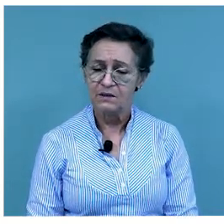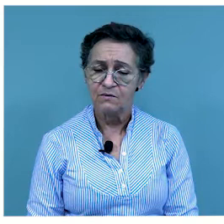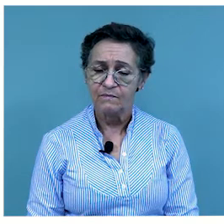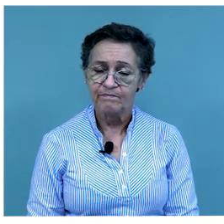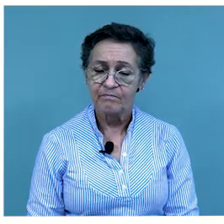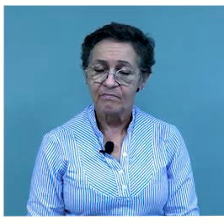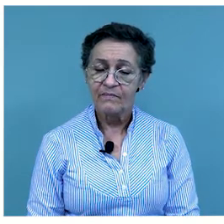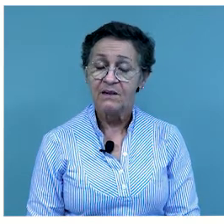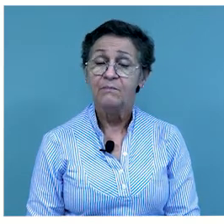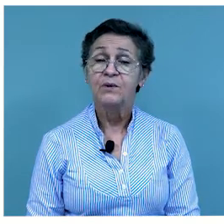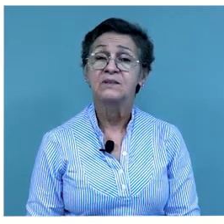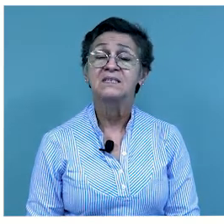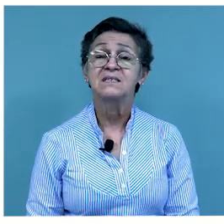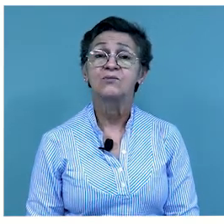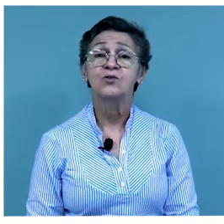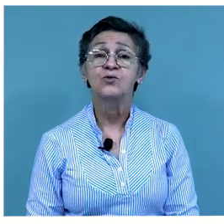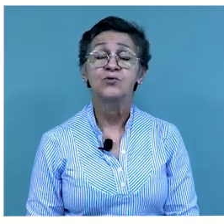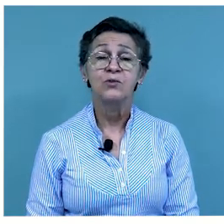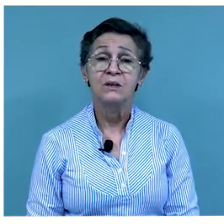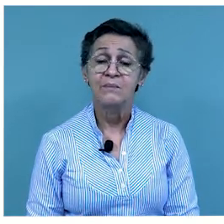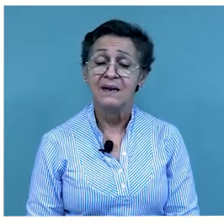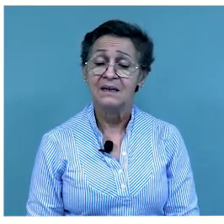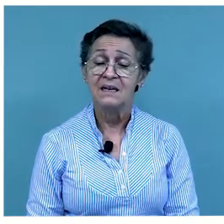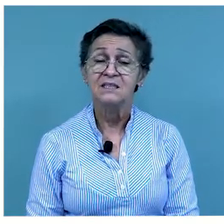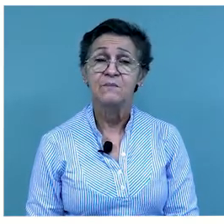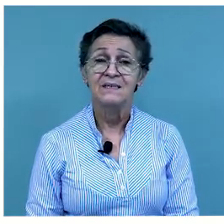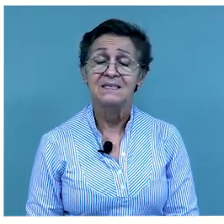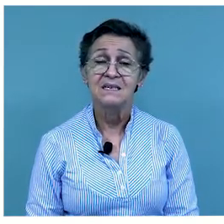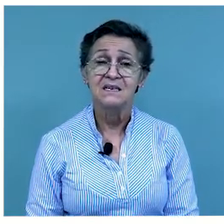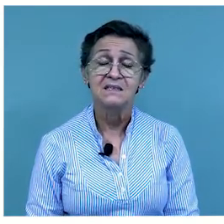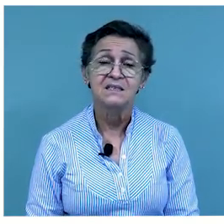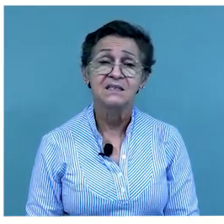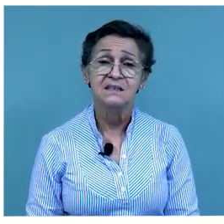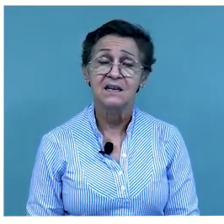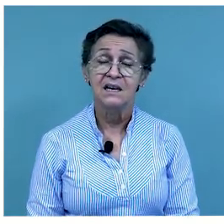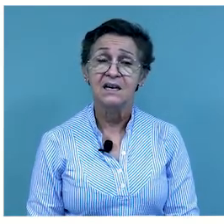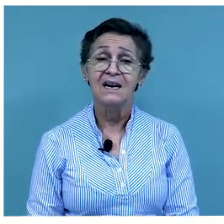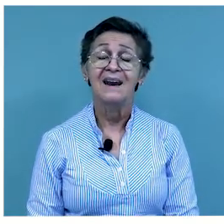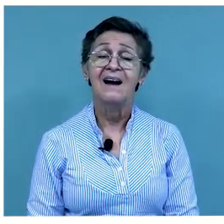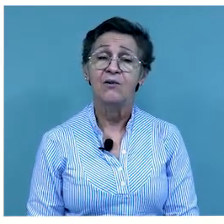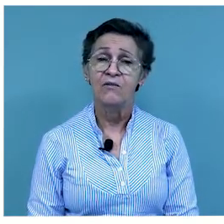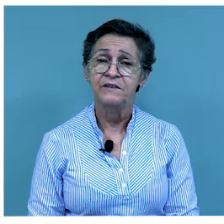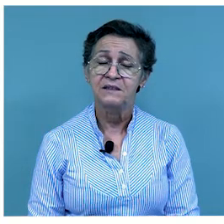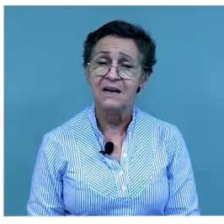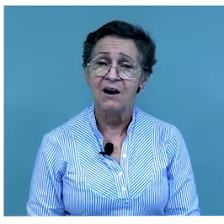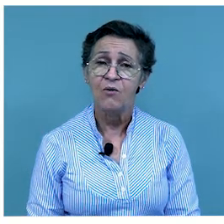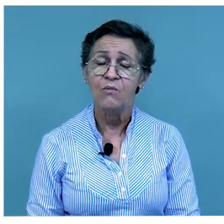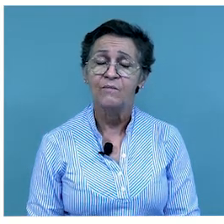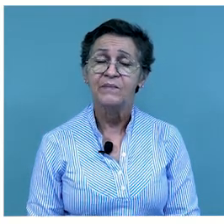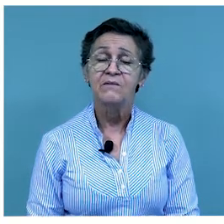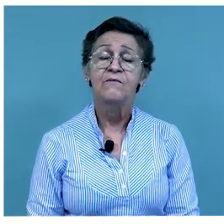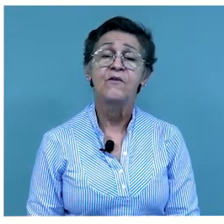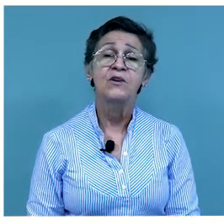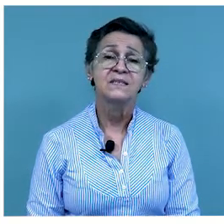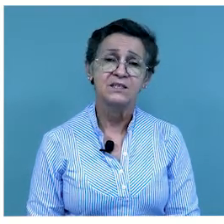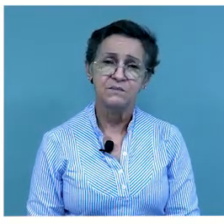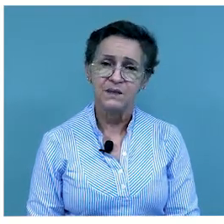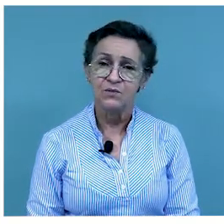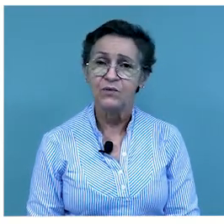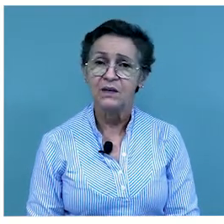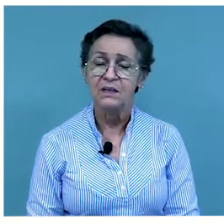comprometimento proteção noturna para aqueles pacientes que têm lagoftalmo